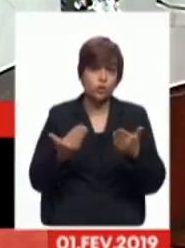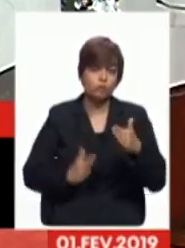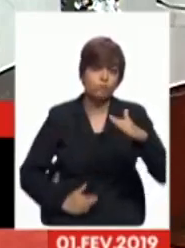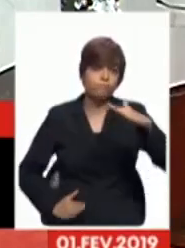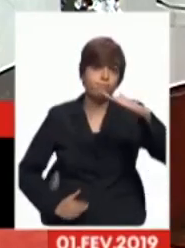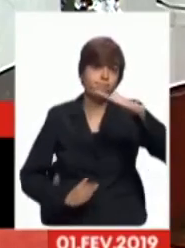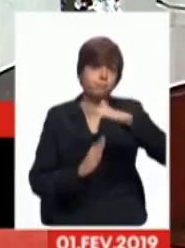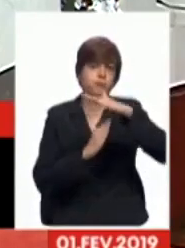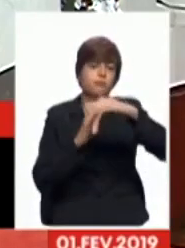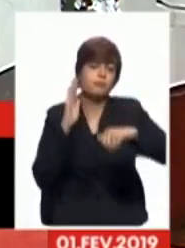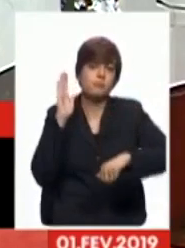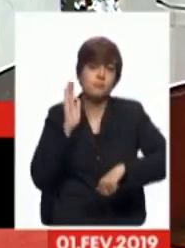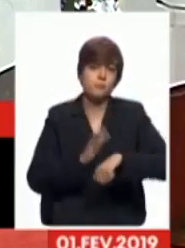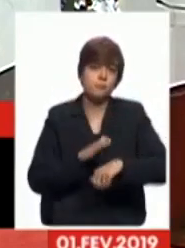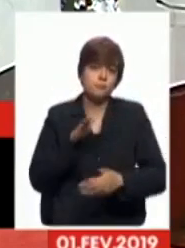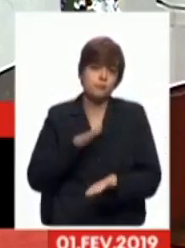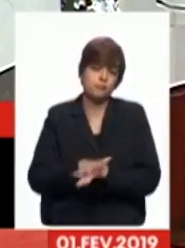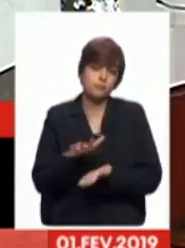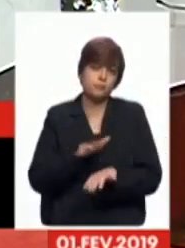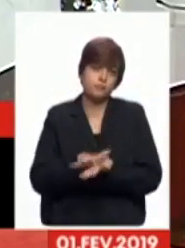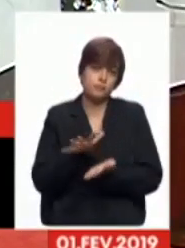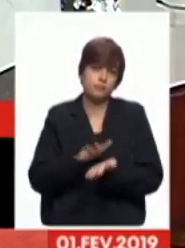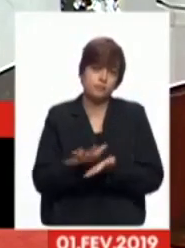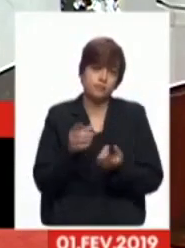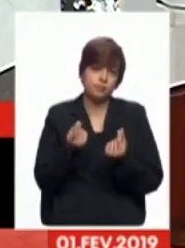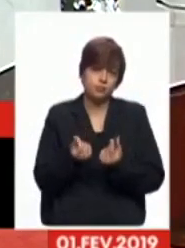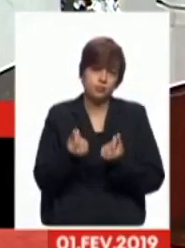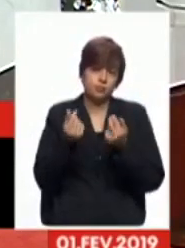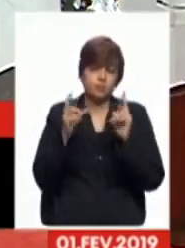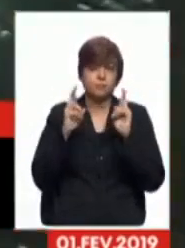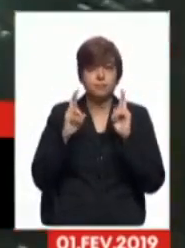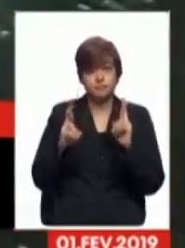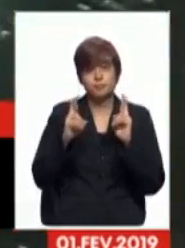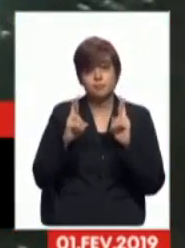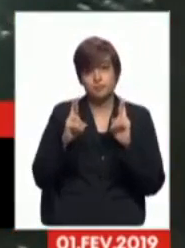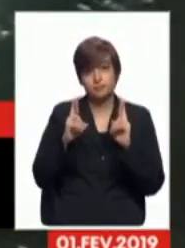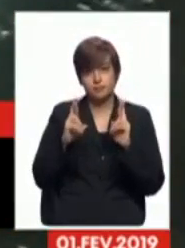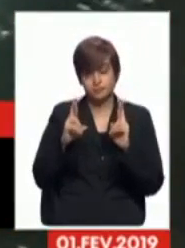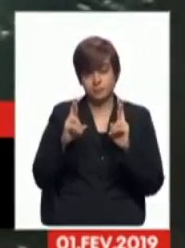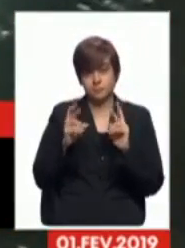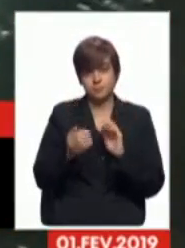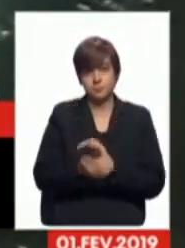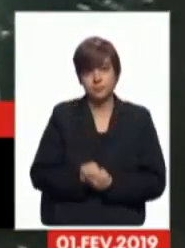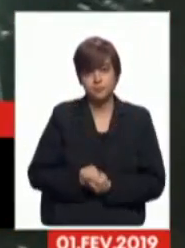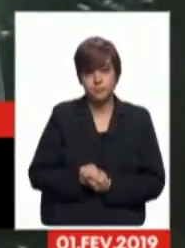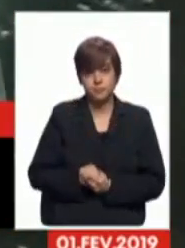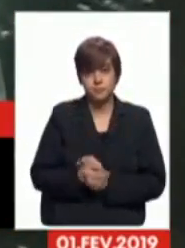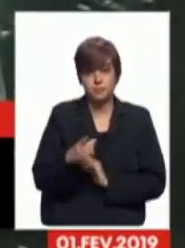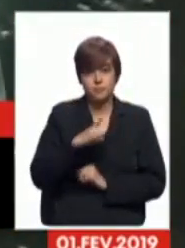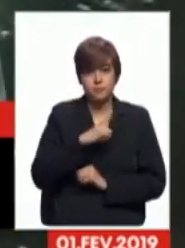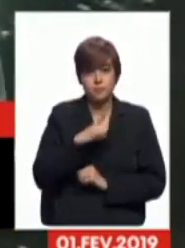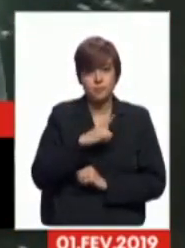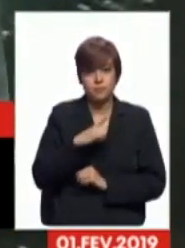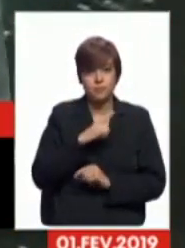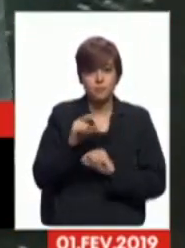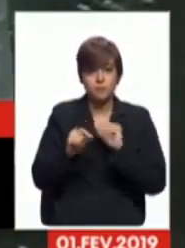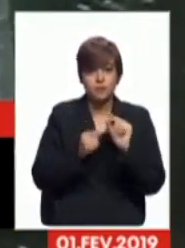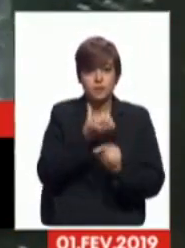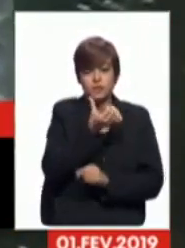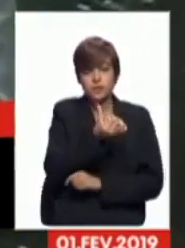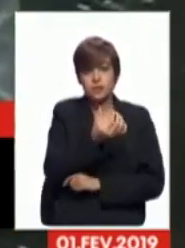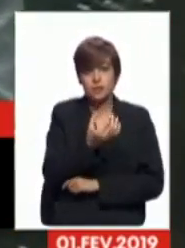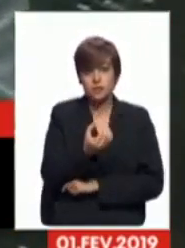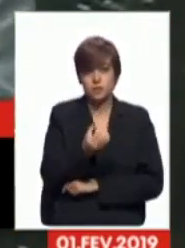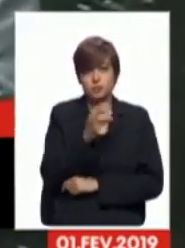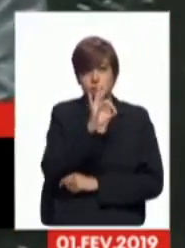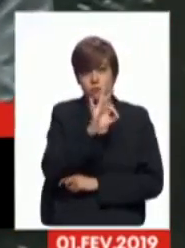legal da lei de responsabilidade fiscal, definido em 60% da